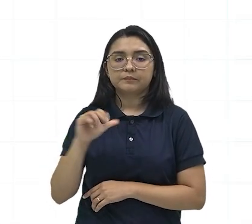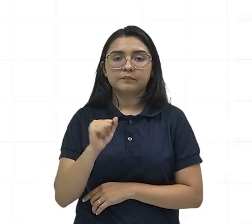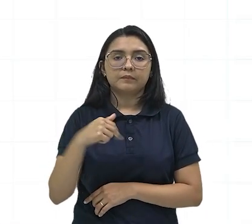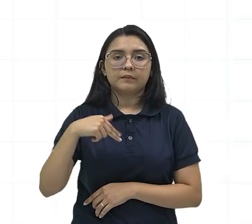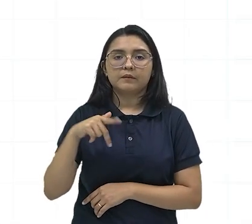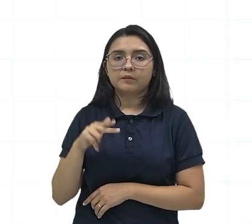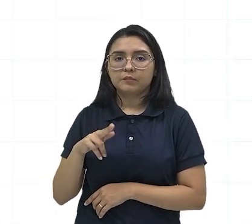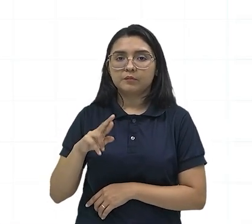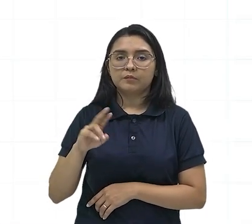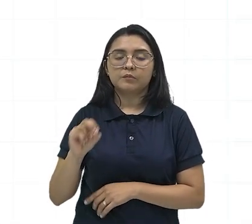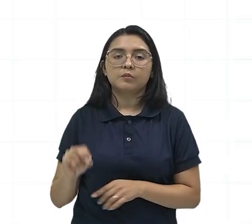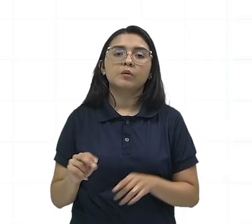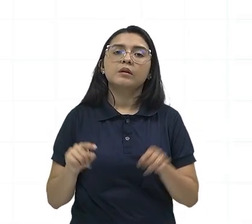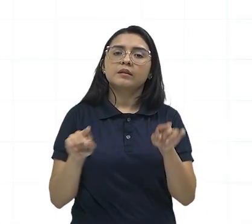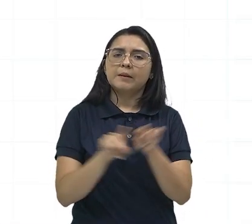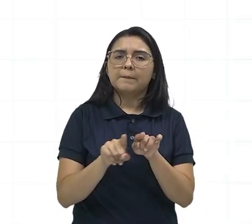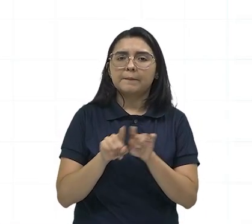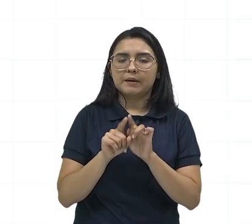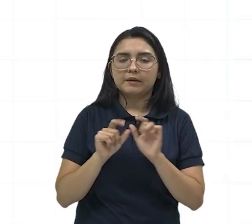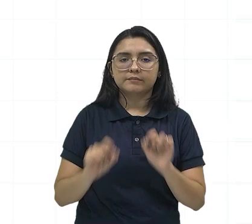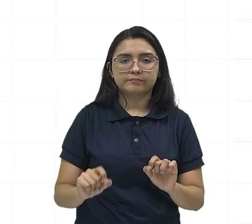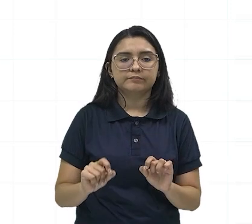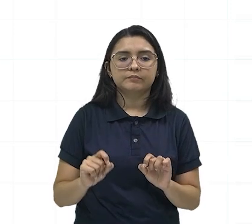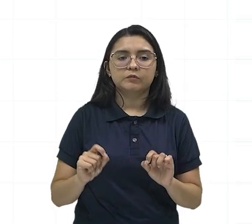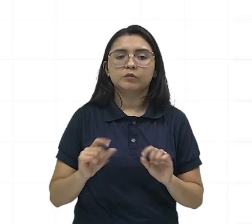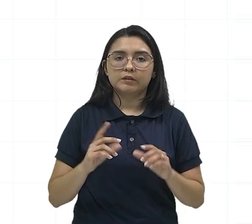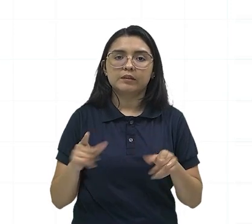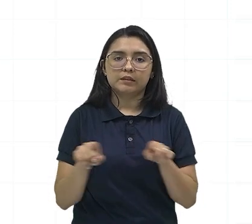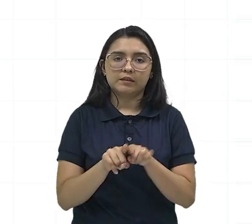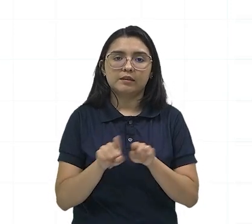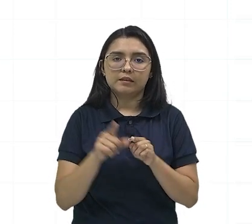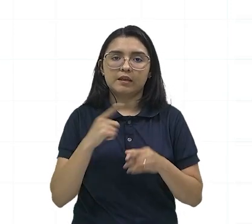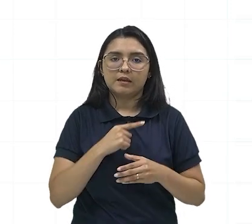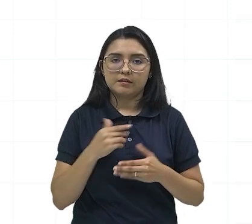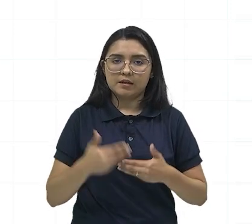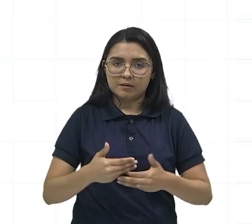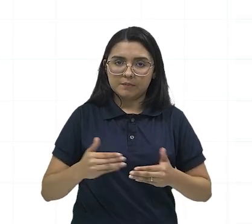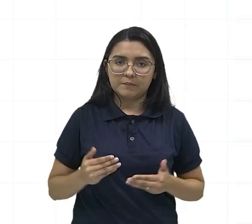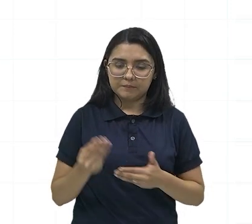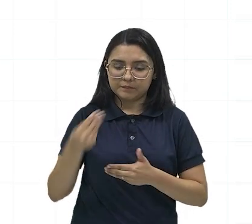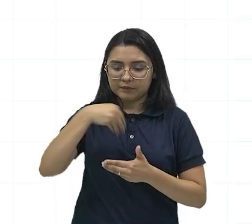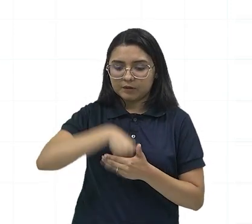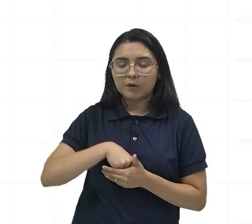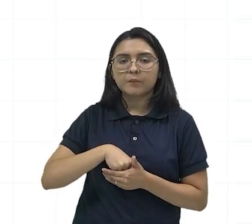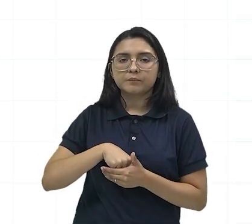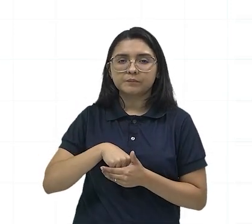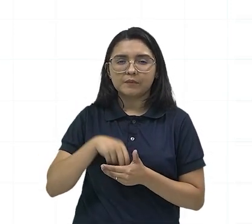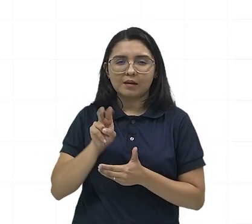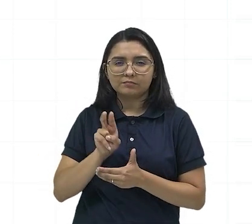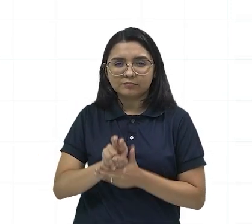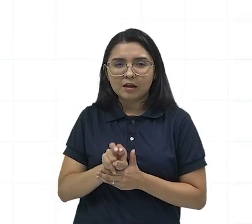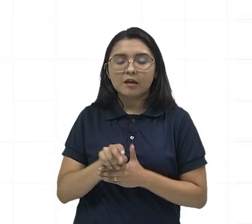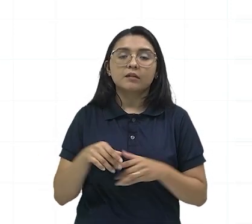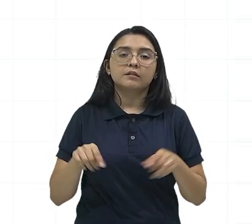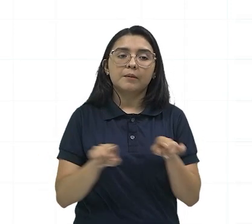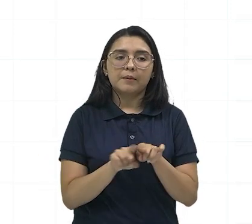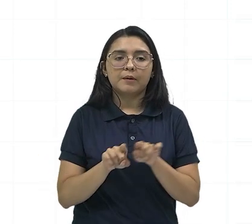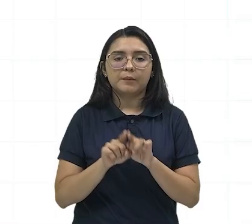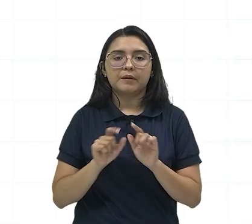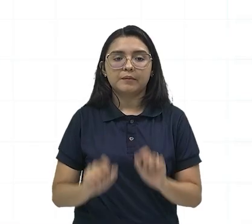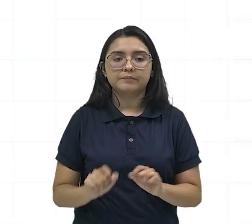os gambás, eles têm essa bolsa, e que é o chamado marsúpio, e que